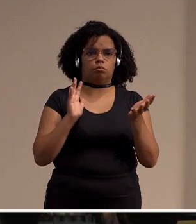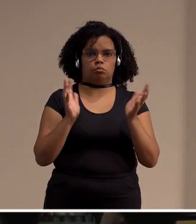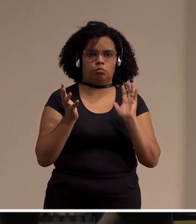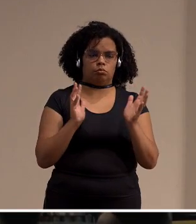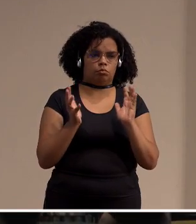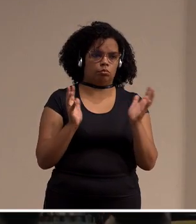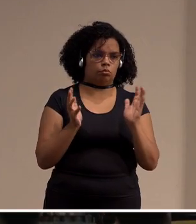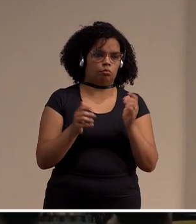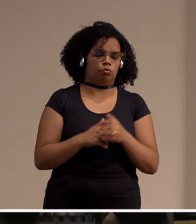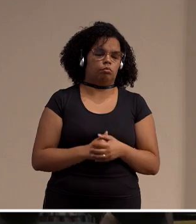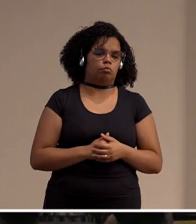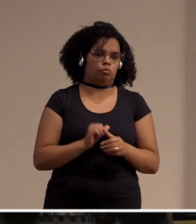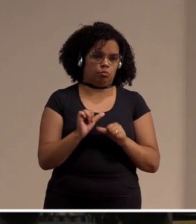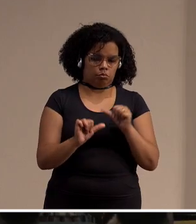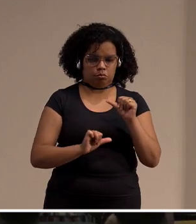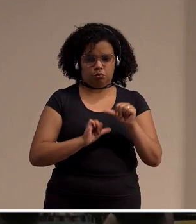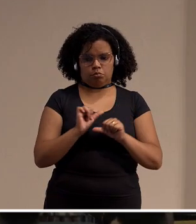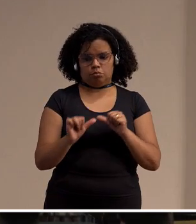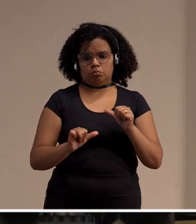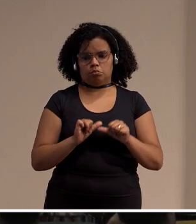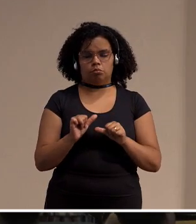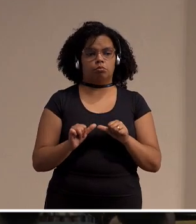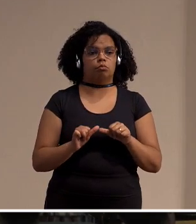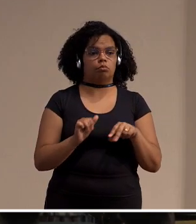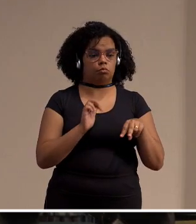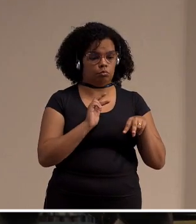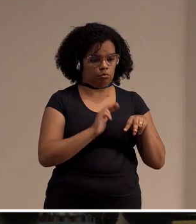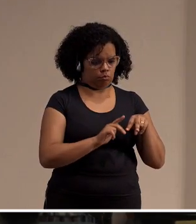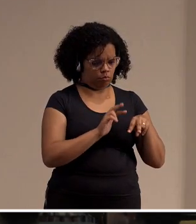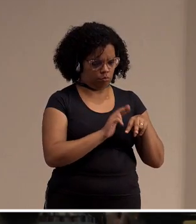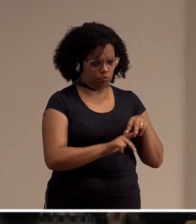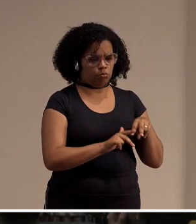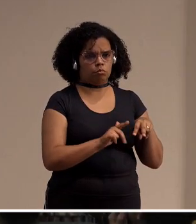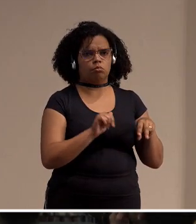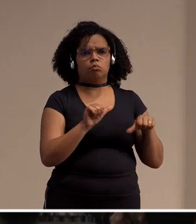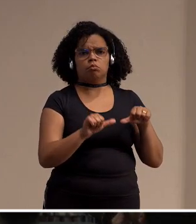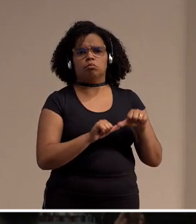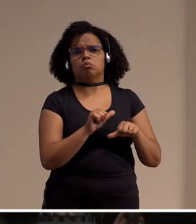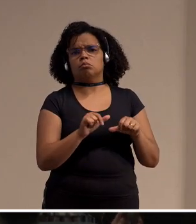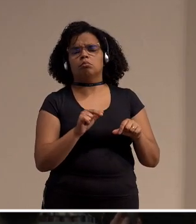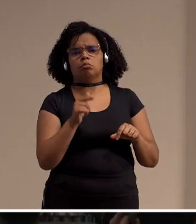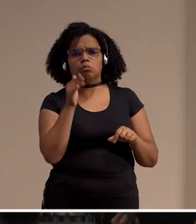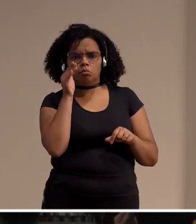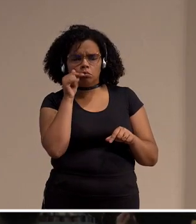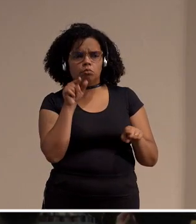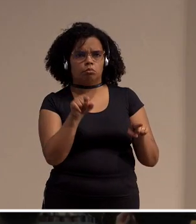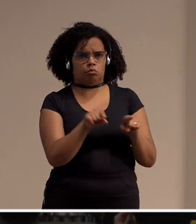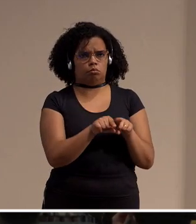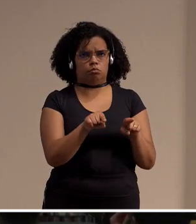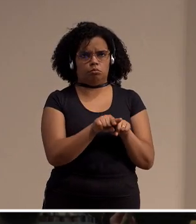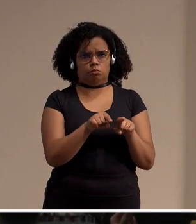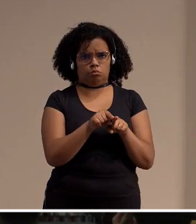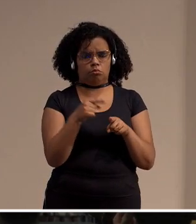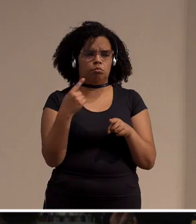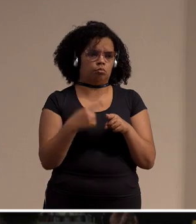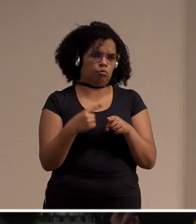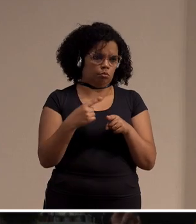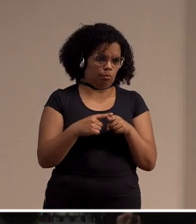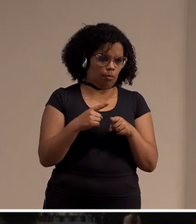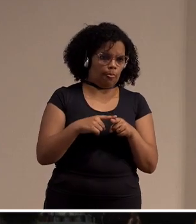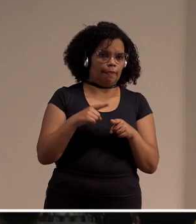E essa questão dessa mudança de gênero do personagem, porque assim, é curioso também, porque